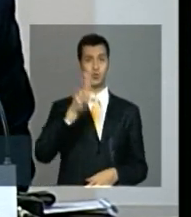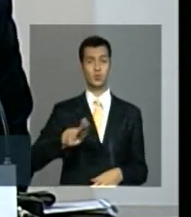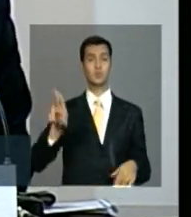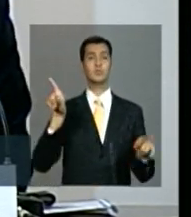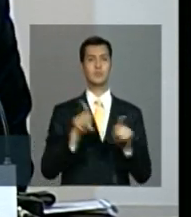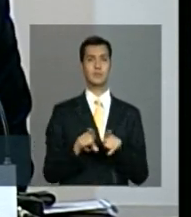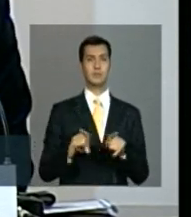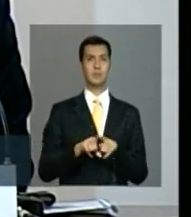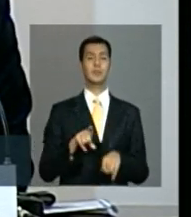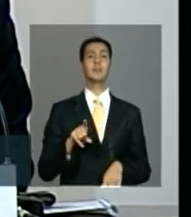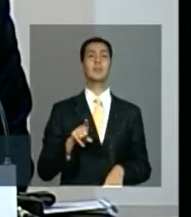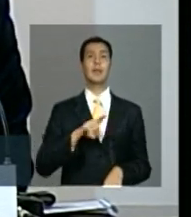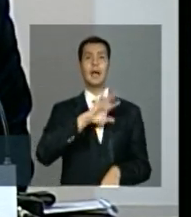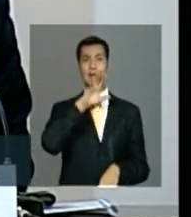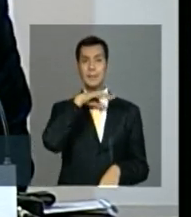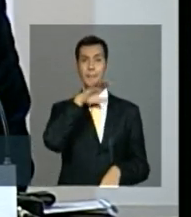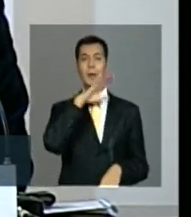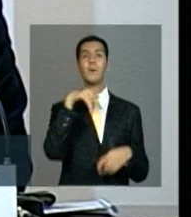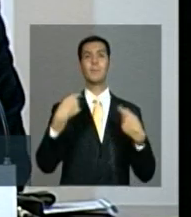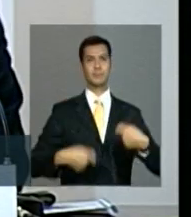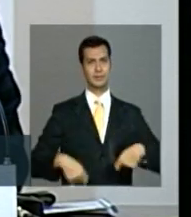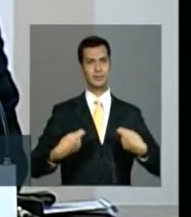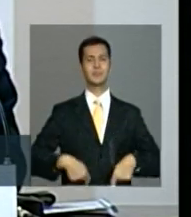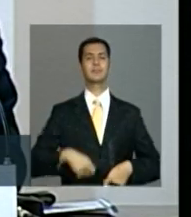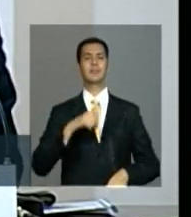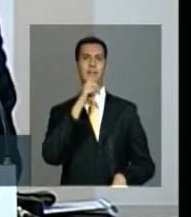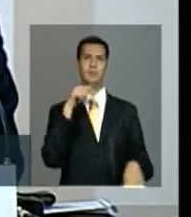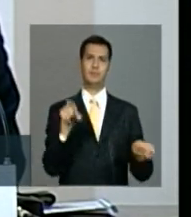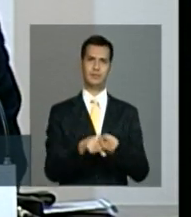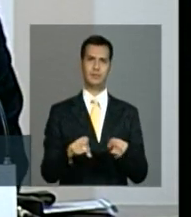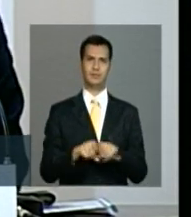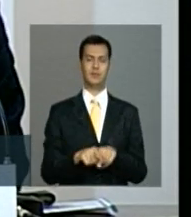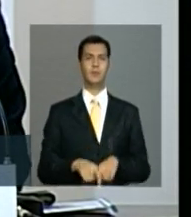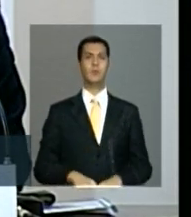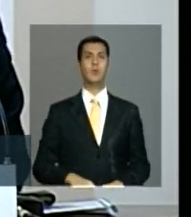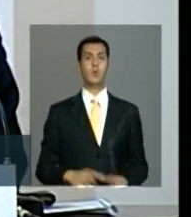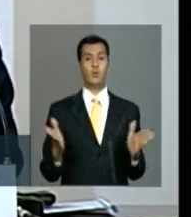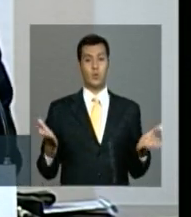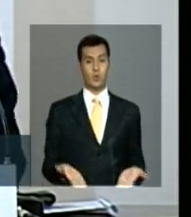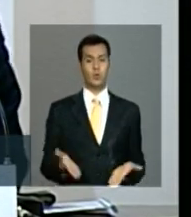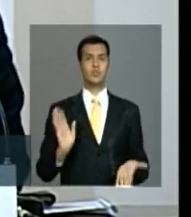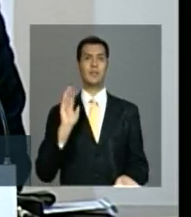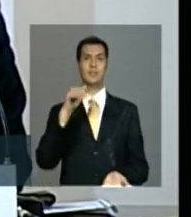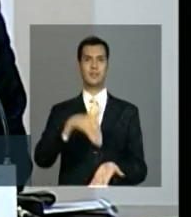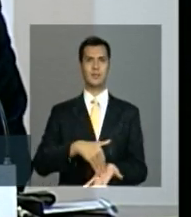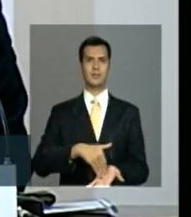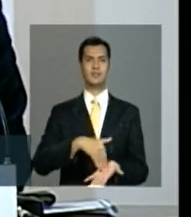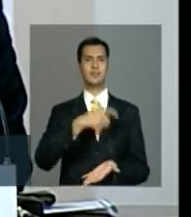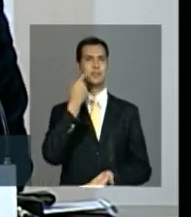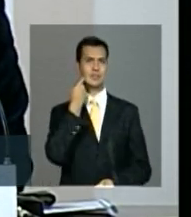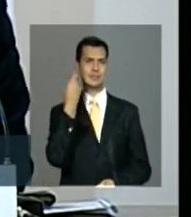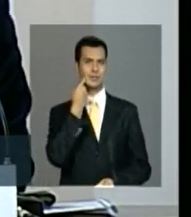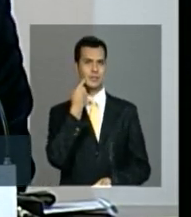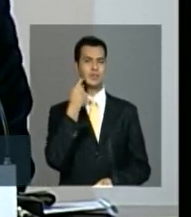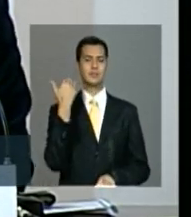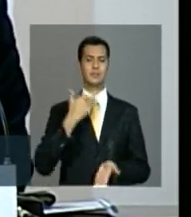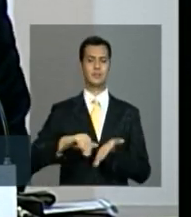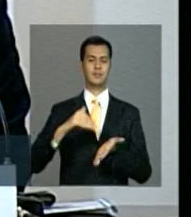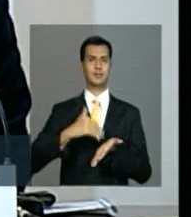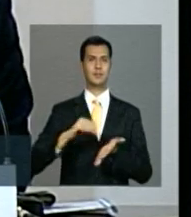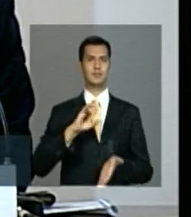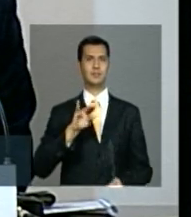também para o consumo animal nós hoje até o final dessa semana a secretaria nacional de Defesa Civil deverá ter